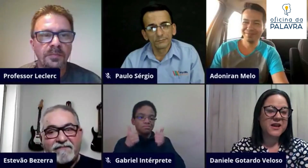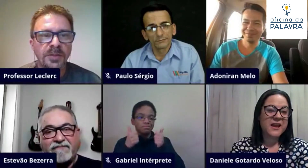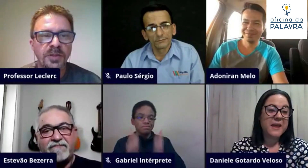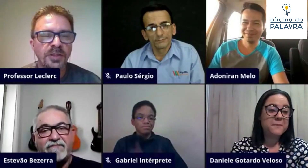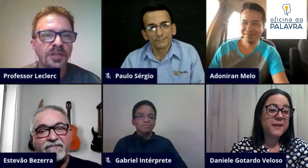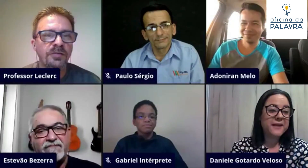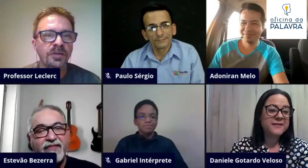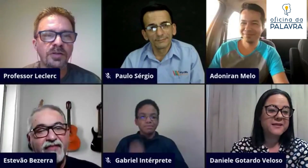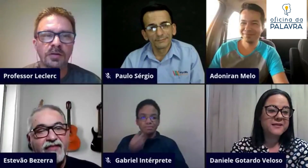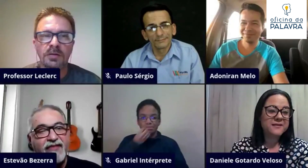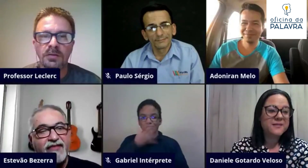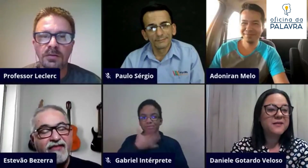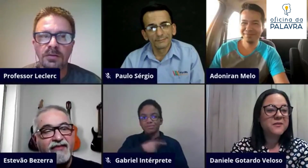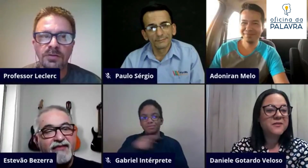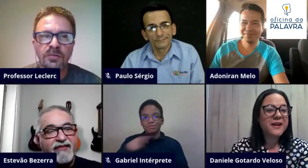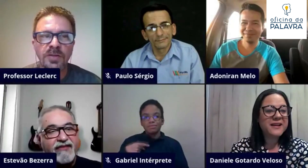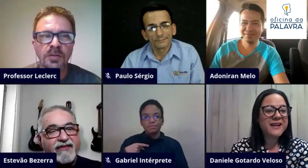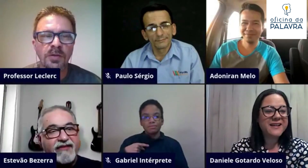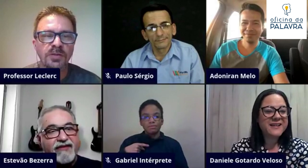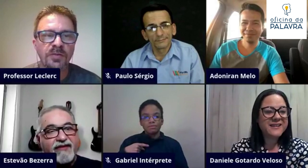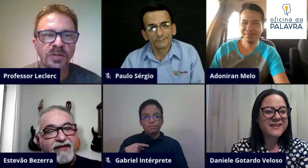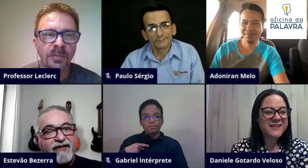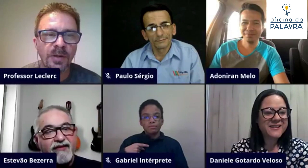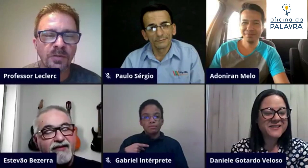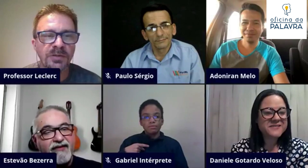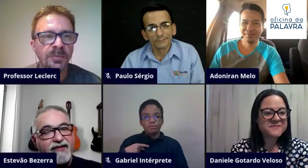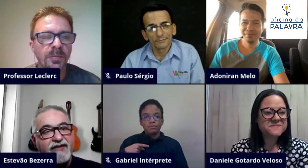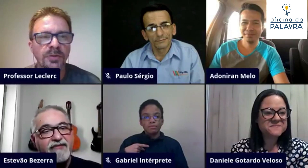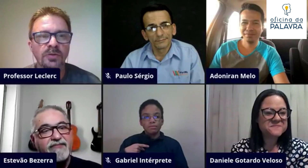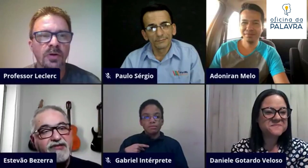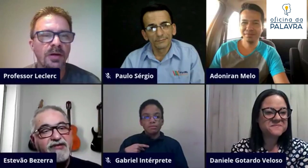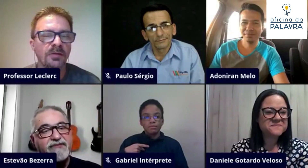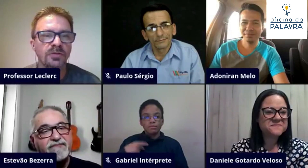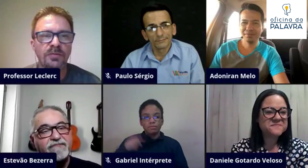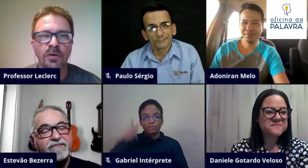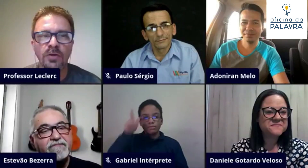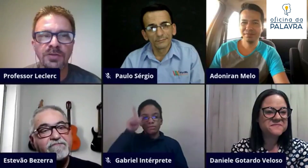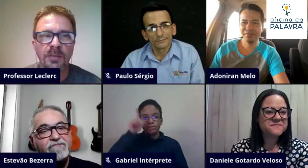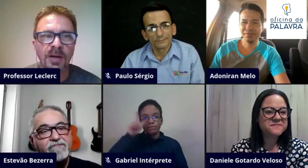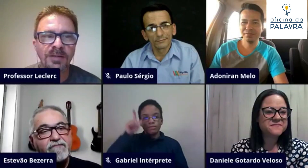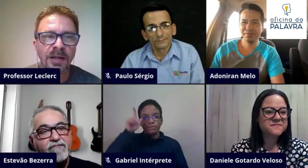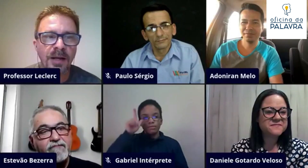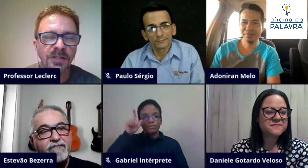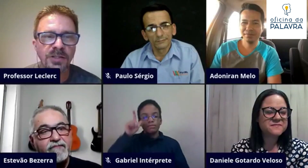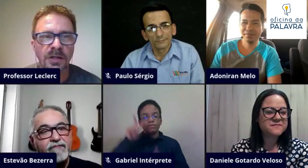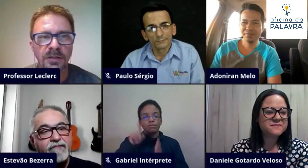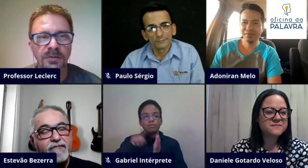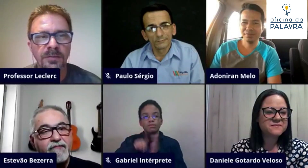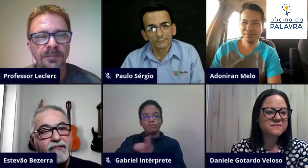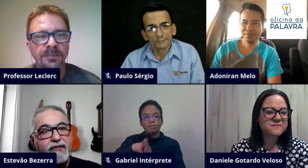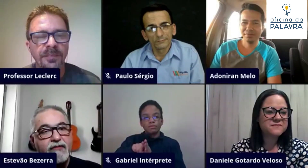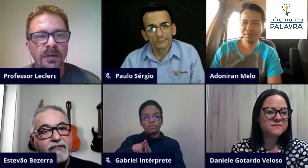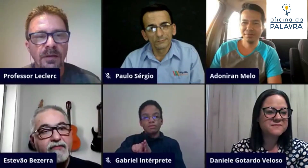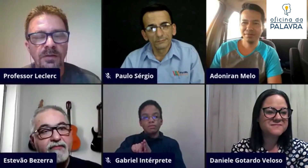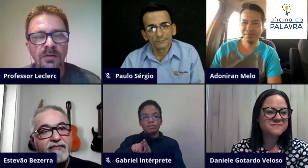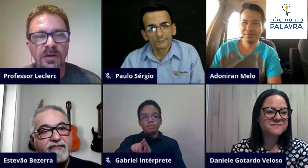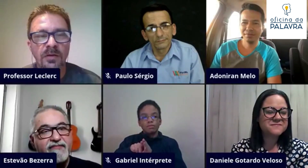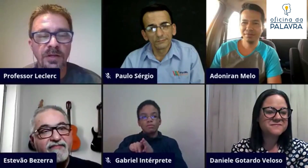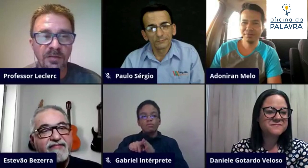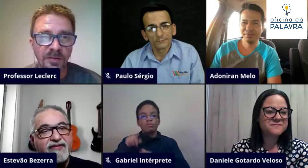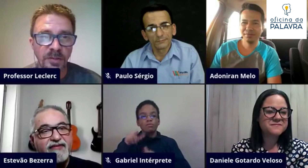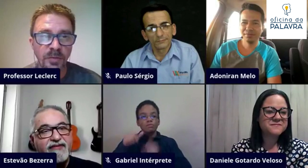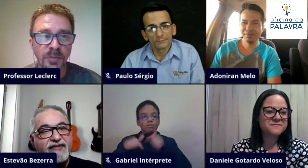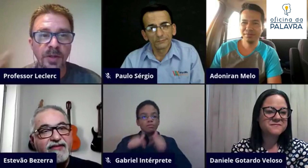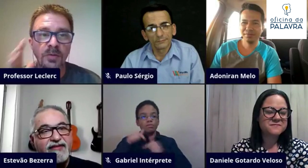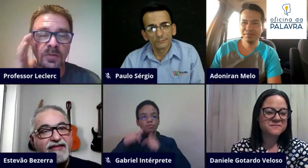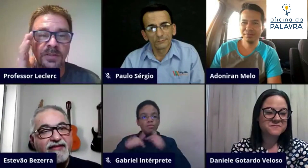pastor. Pastor, Fala, Leclerc. Deixa eu fazer uma pergunta para o pastor. O pastor falou que o trabalho está engatinhando. Então, eu